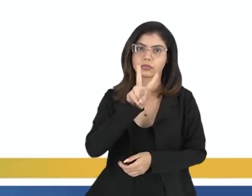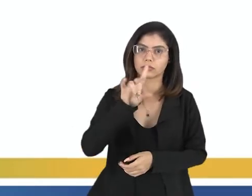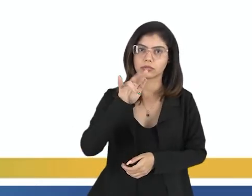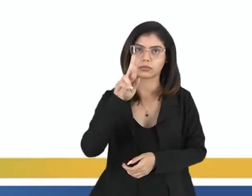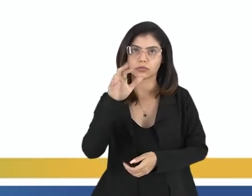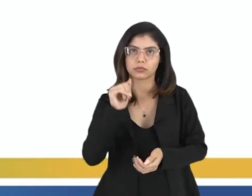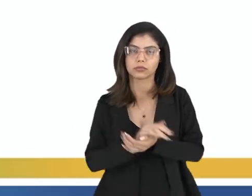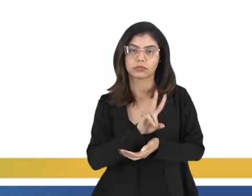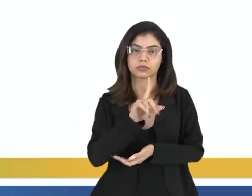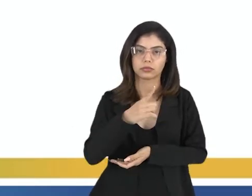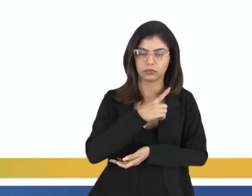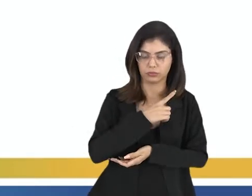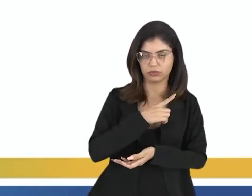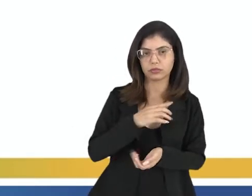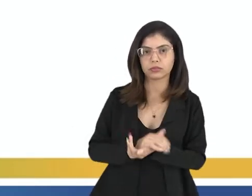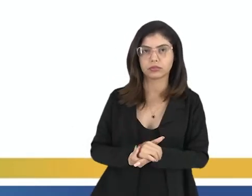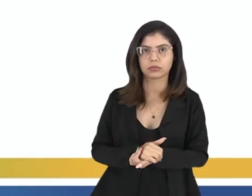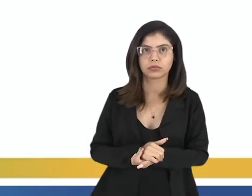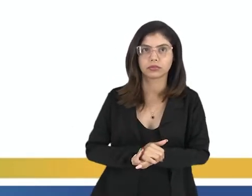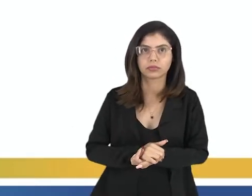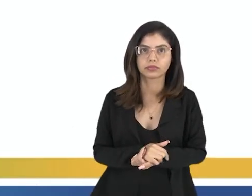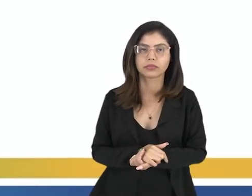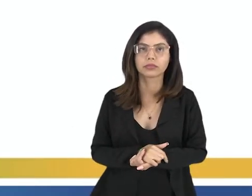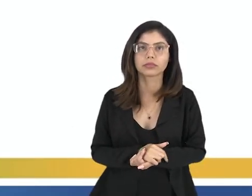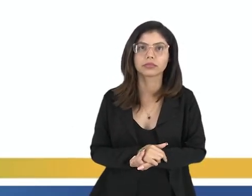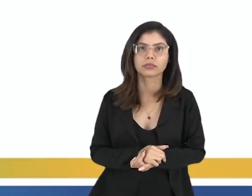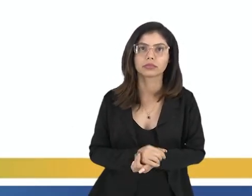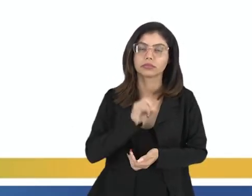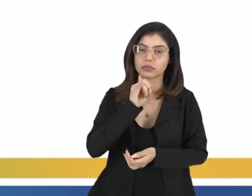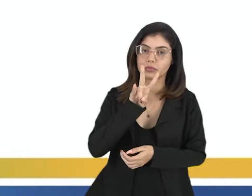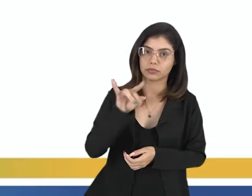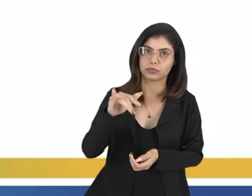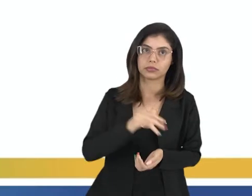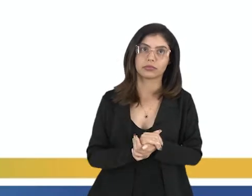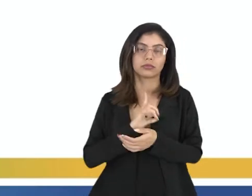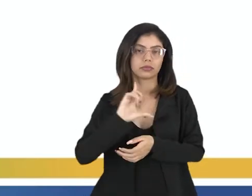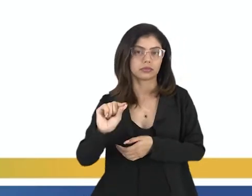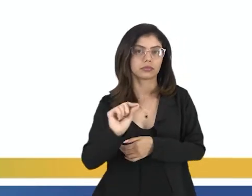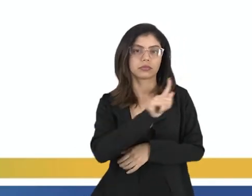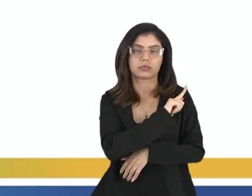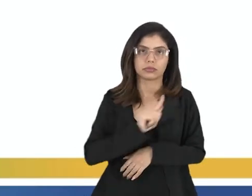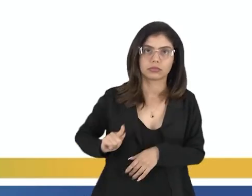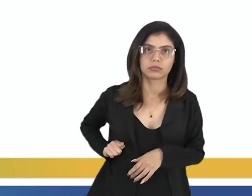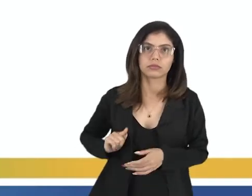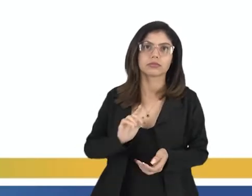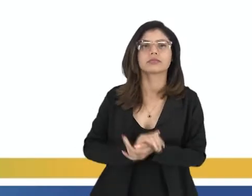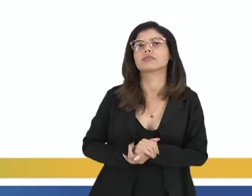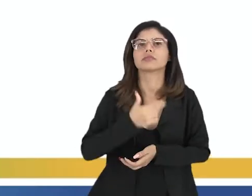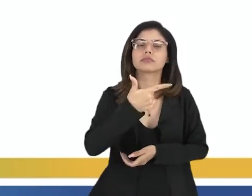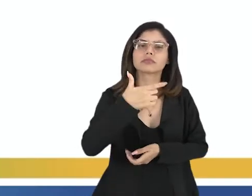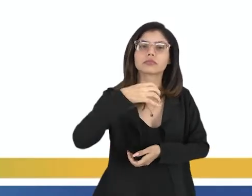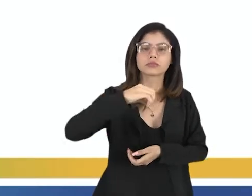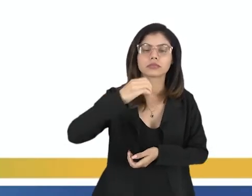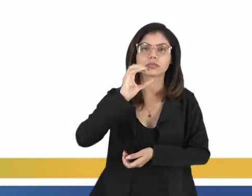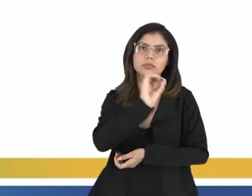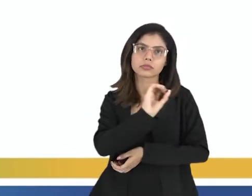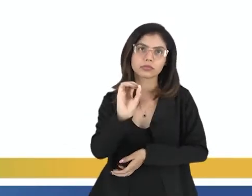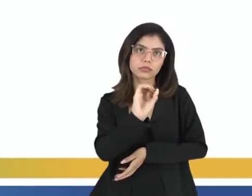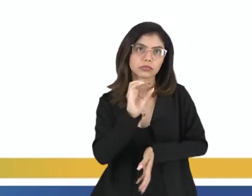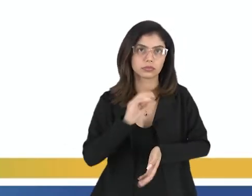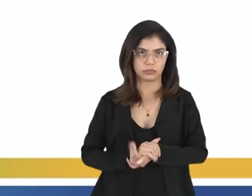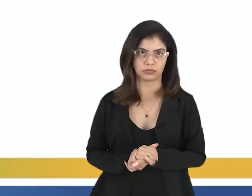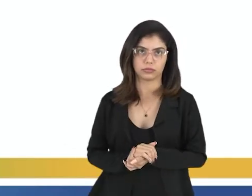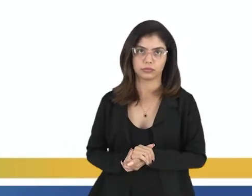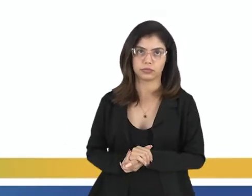ele vai ter uma deposição, né? Ele vai sair do governo em 29 de outubro. O que